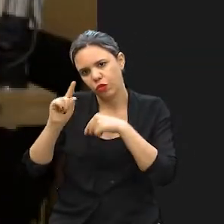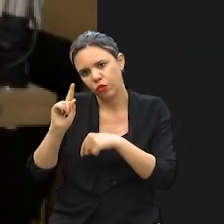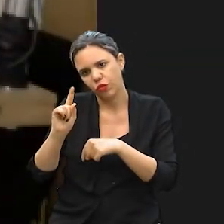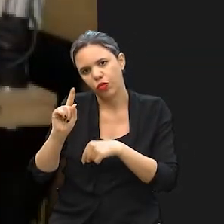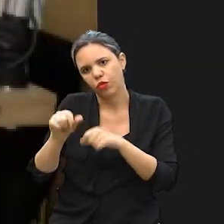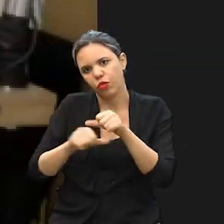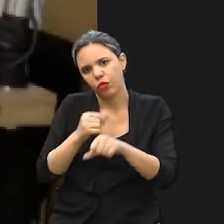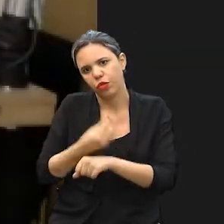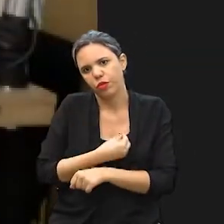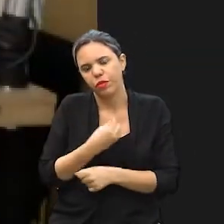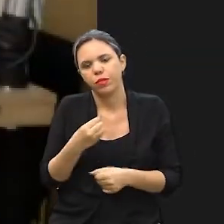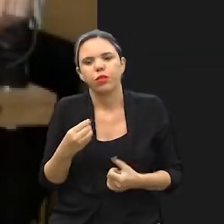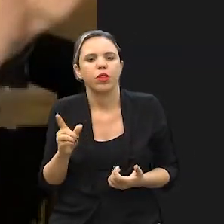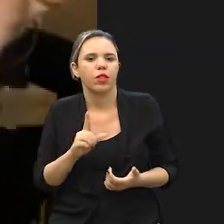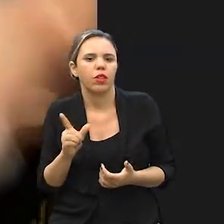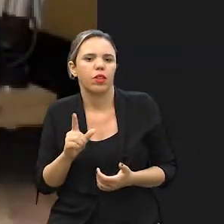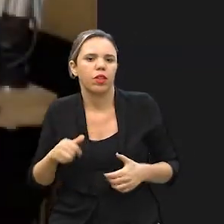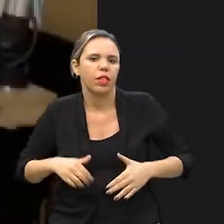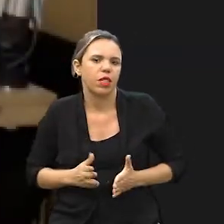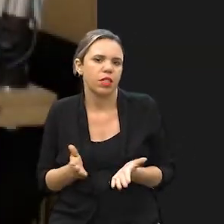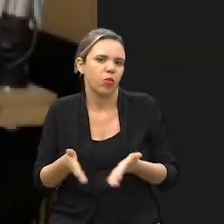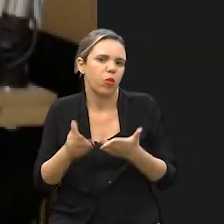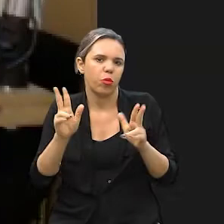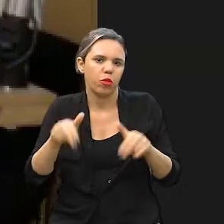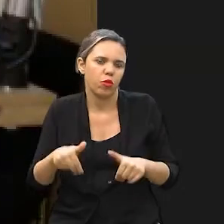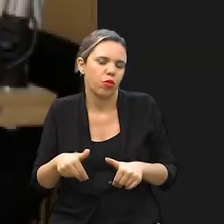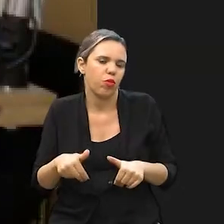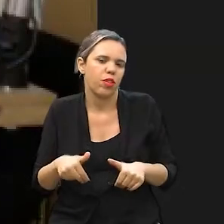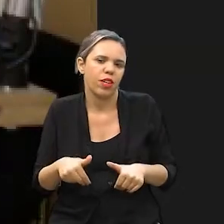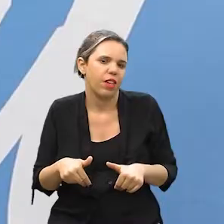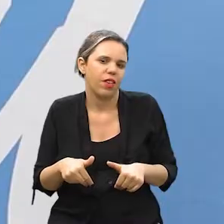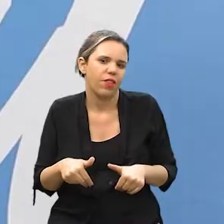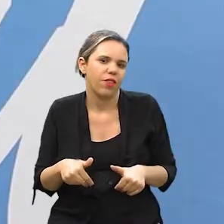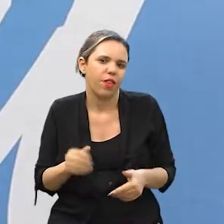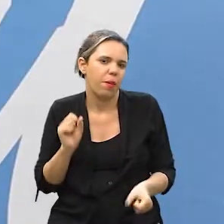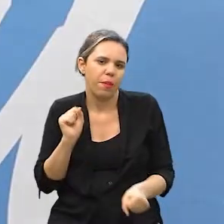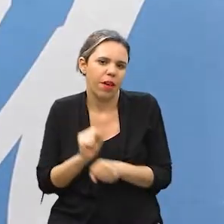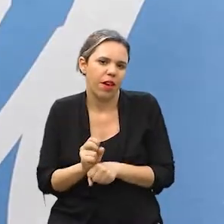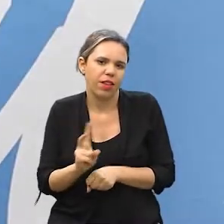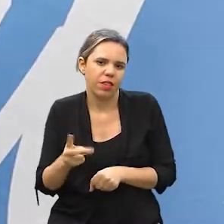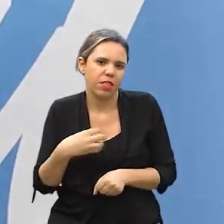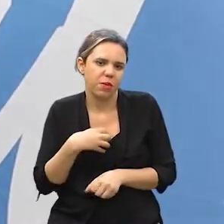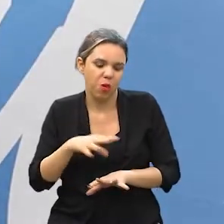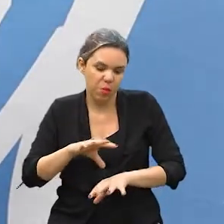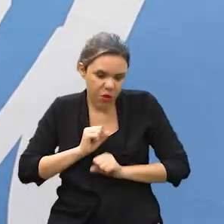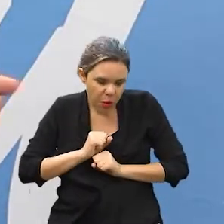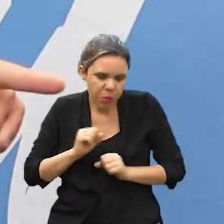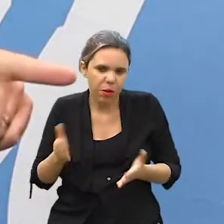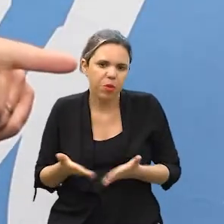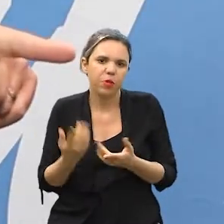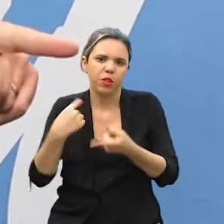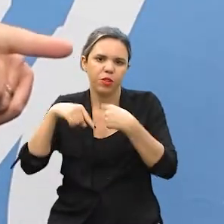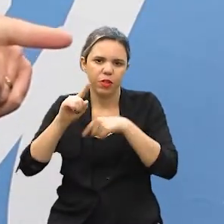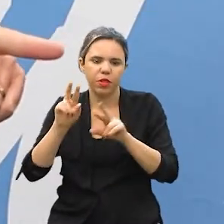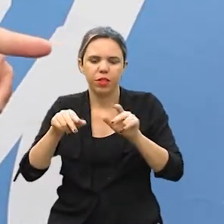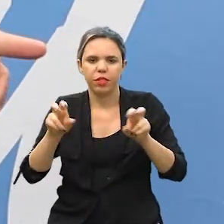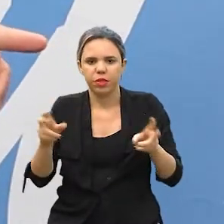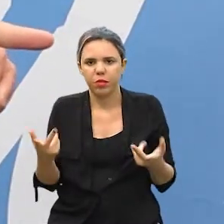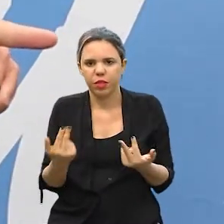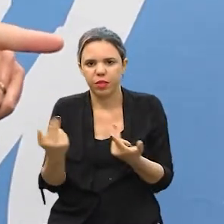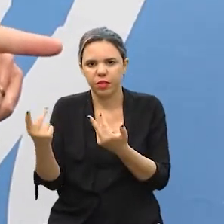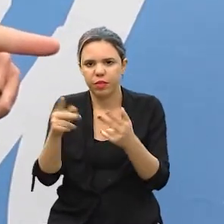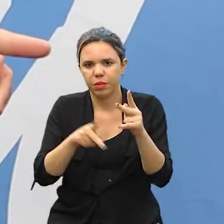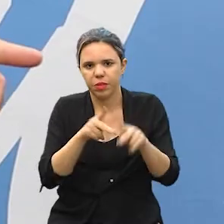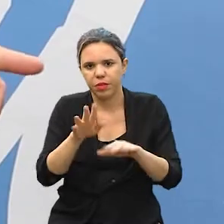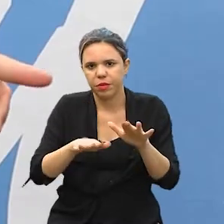uma virada na minha vida. Mas quem nasceu pobre nunca vai deixar de ser pobre. Ah, nunca, nunca. E, aliás, o sucesso também é relativo, do mesmo jeito,